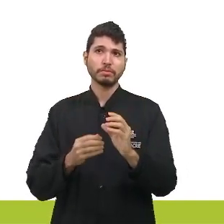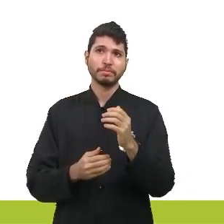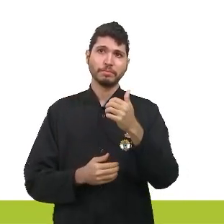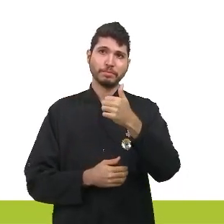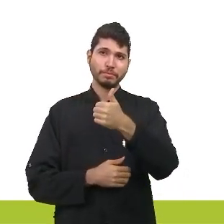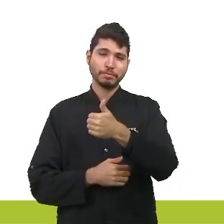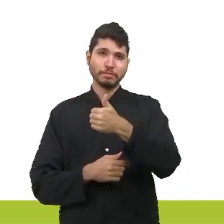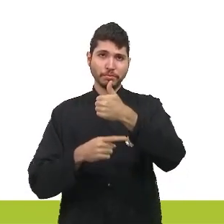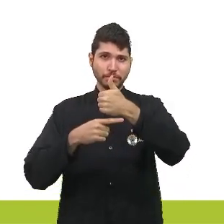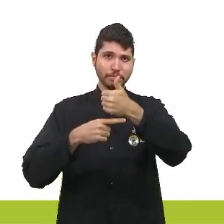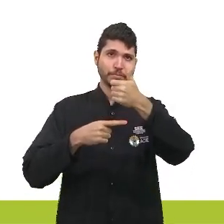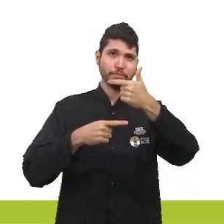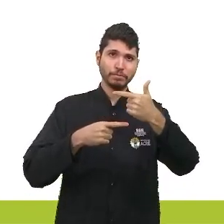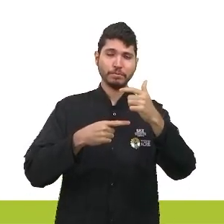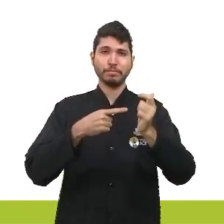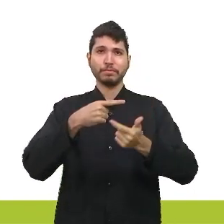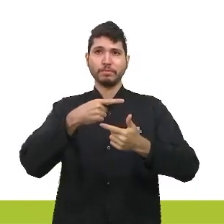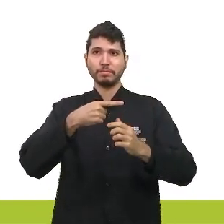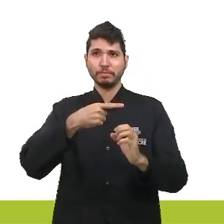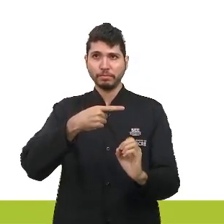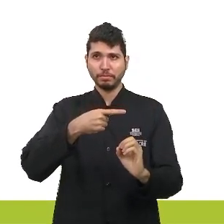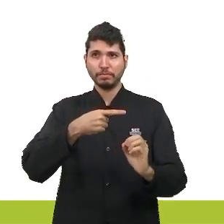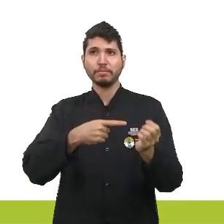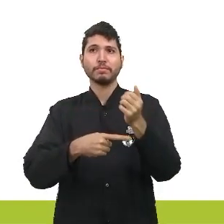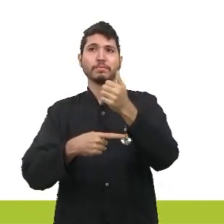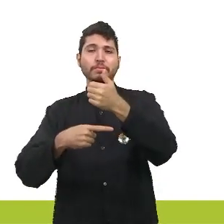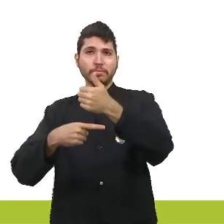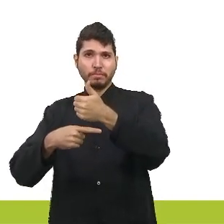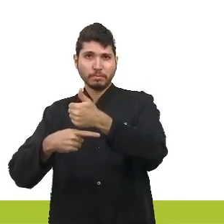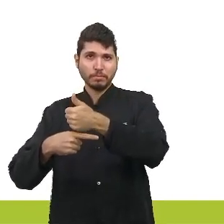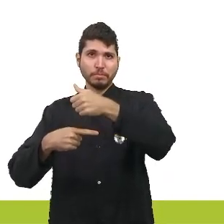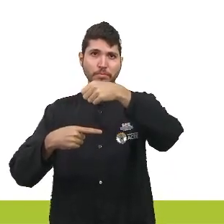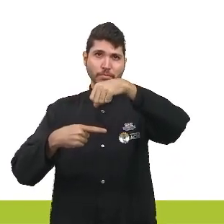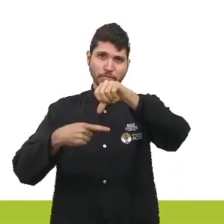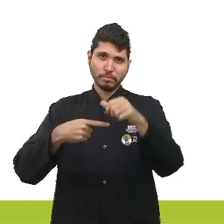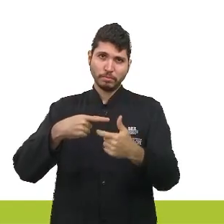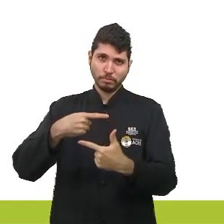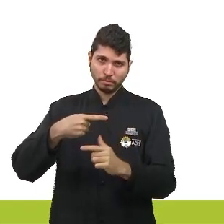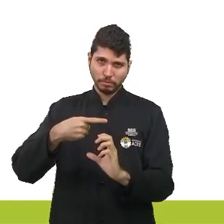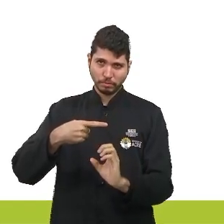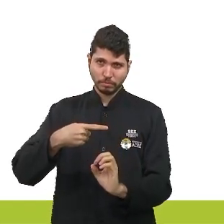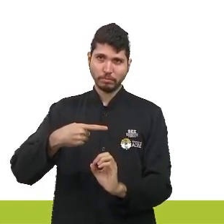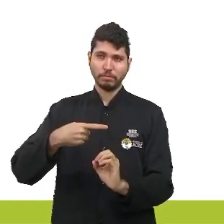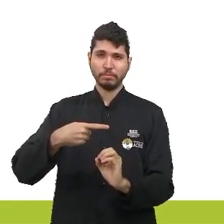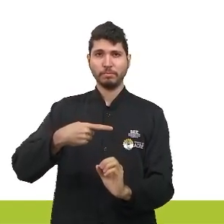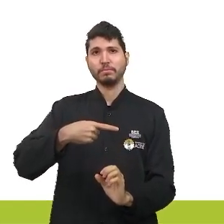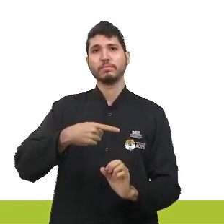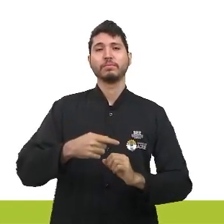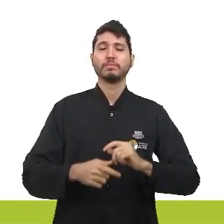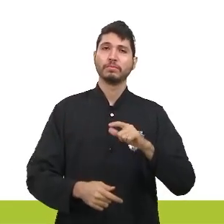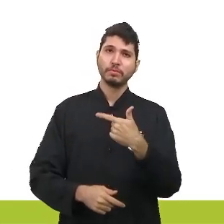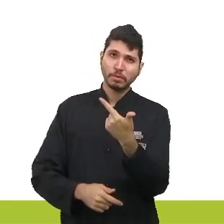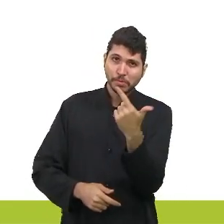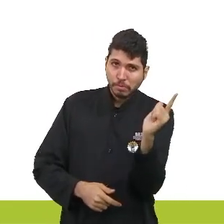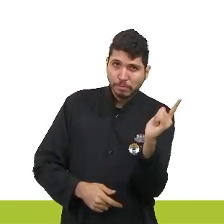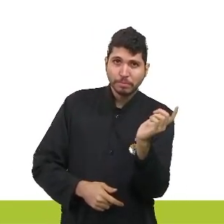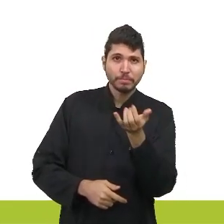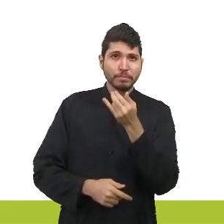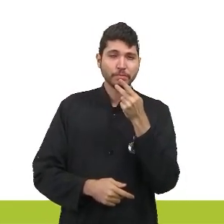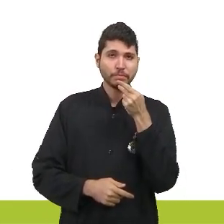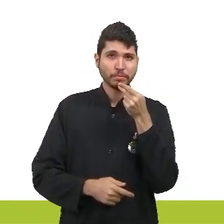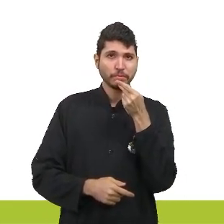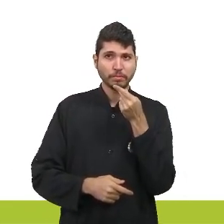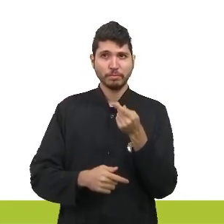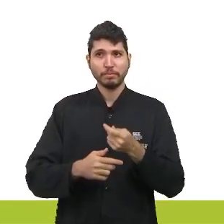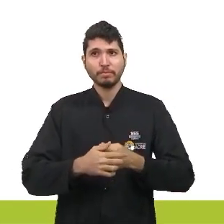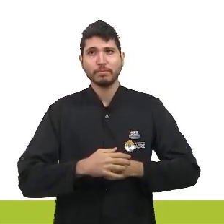e depois 19 sobre 20. A outra possibilidade é